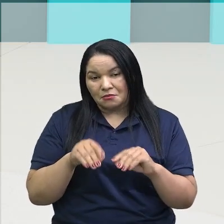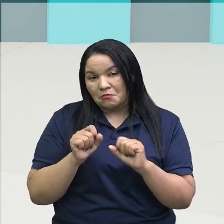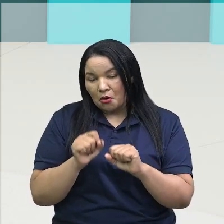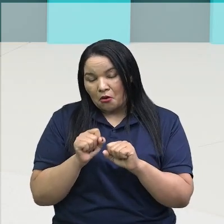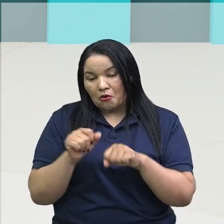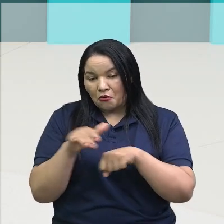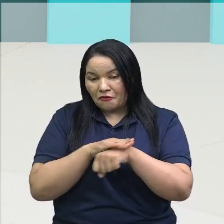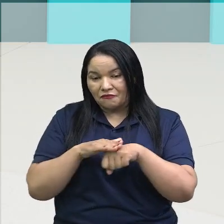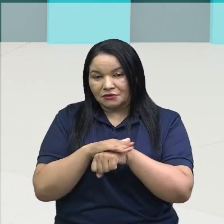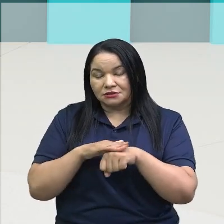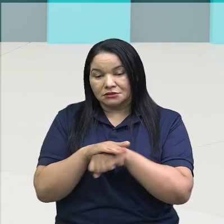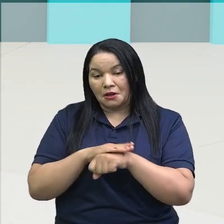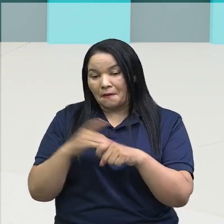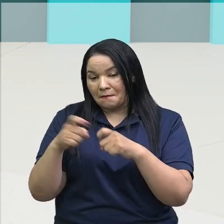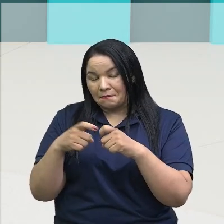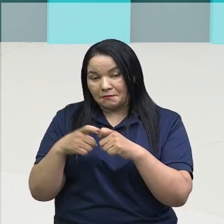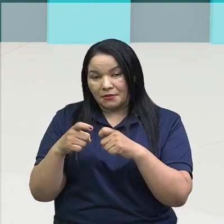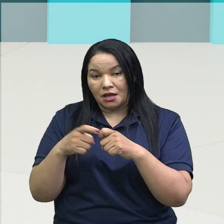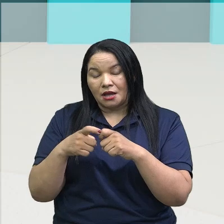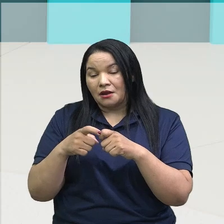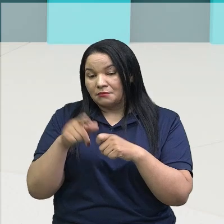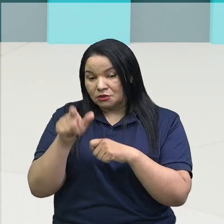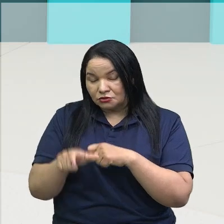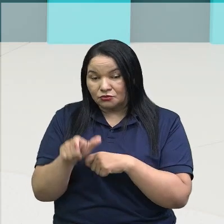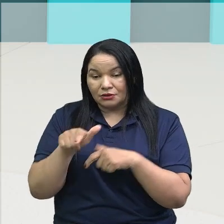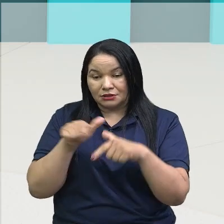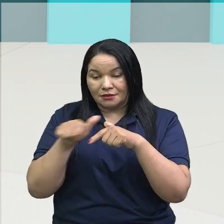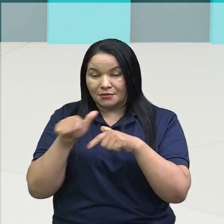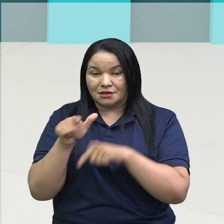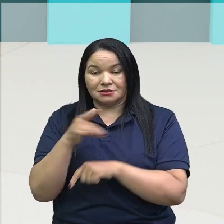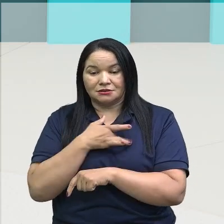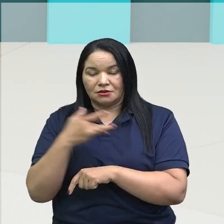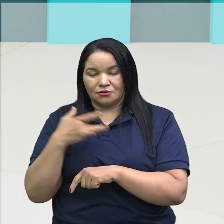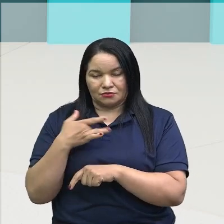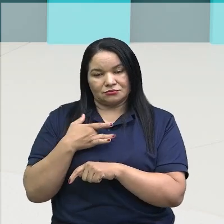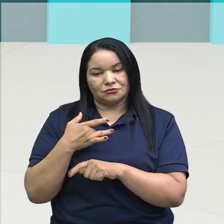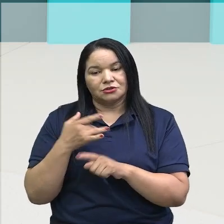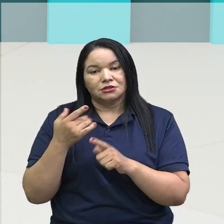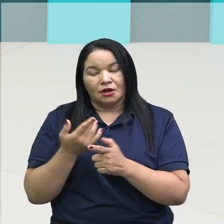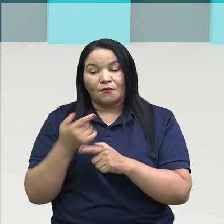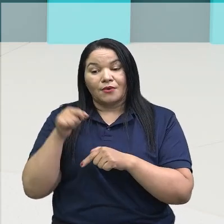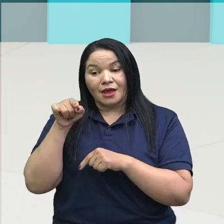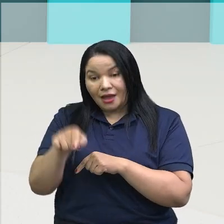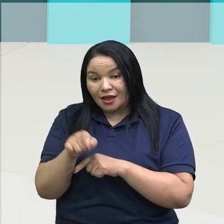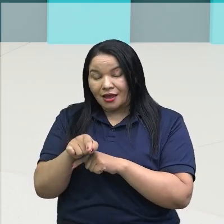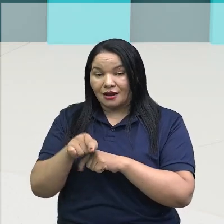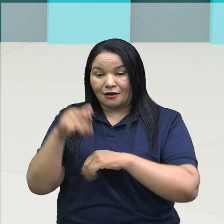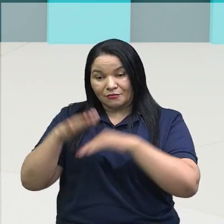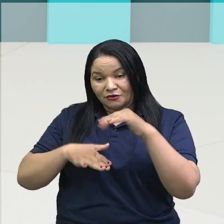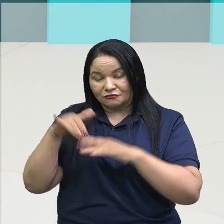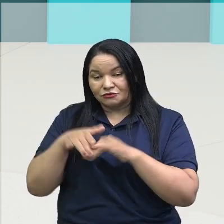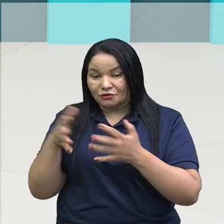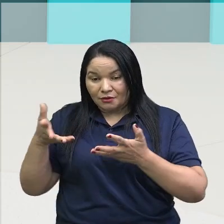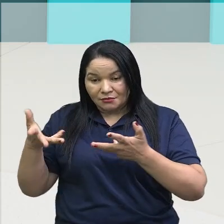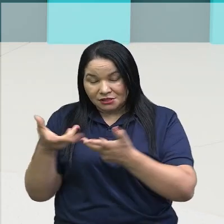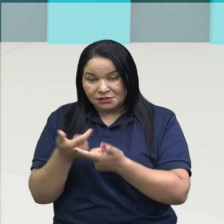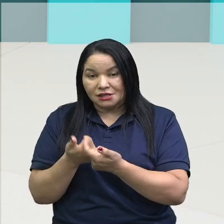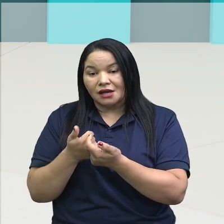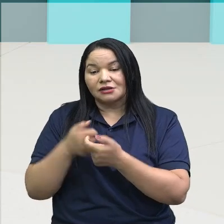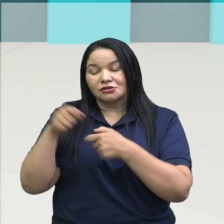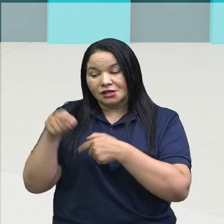médico. O médico é a pessoa que trabalha com a saúde das pessoas. Então, ele é o profissional capacitado